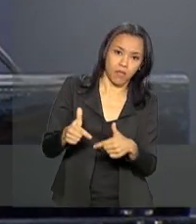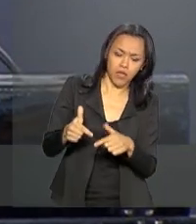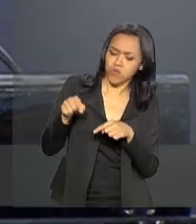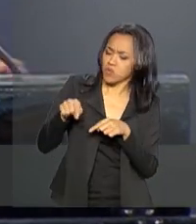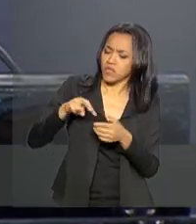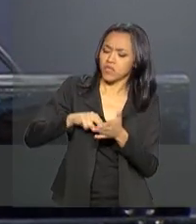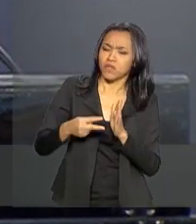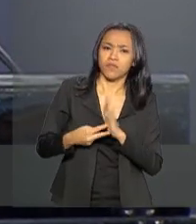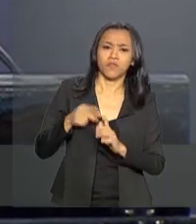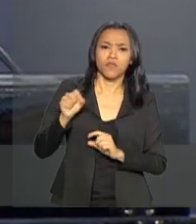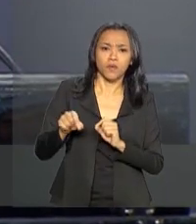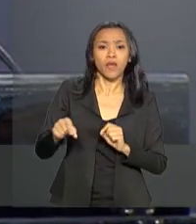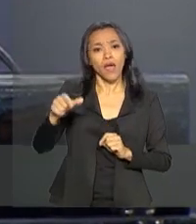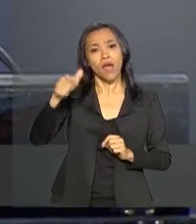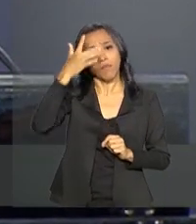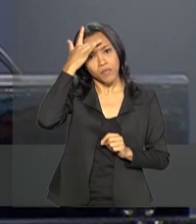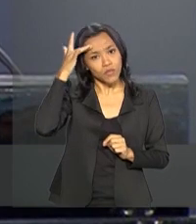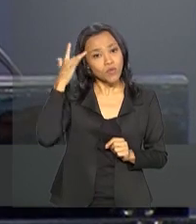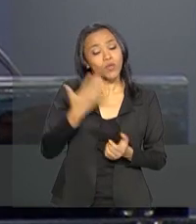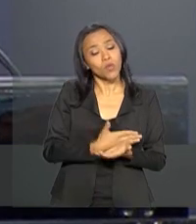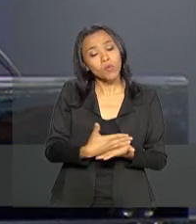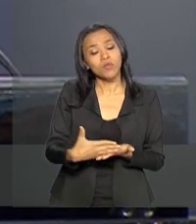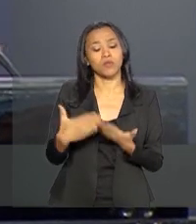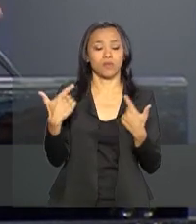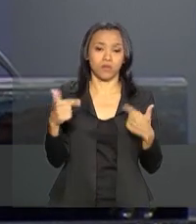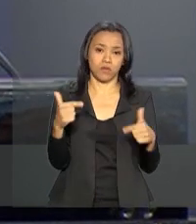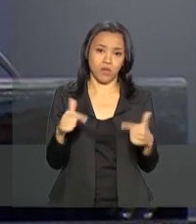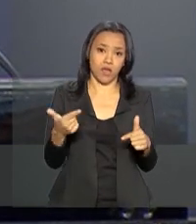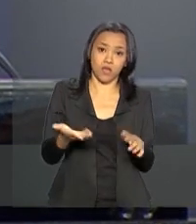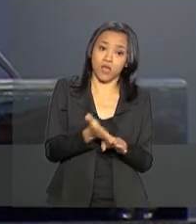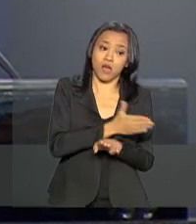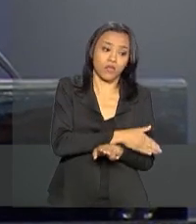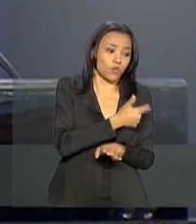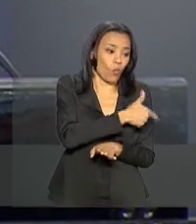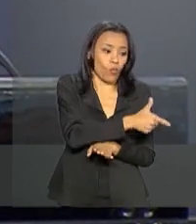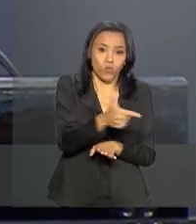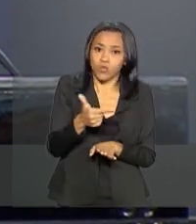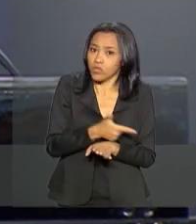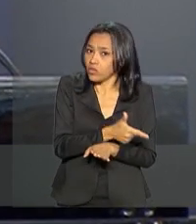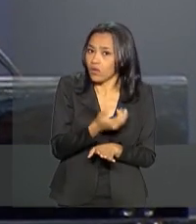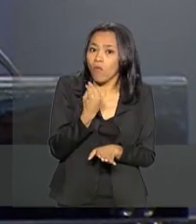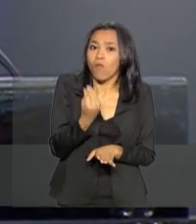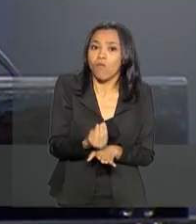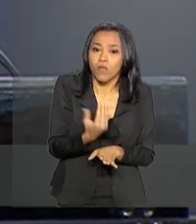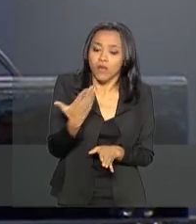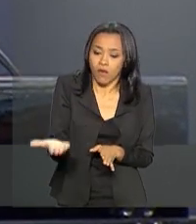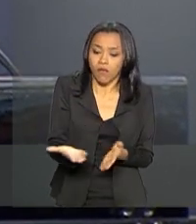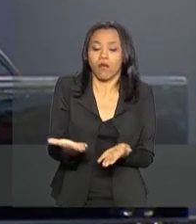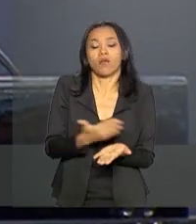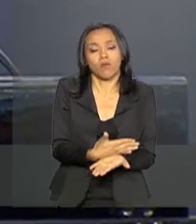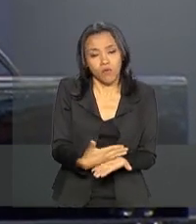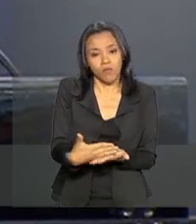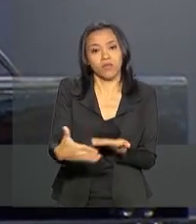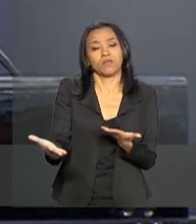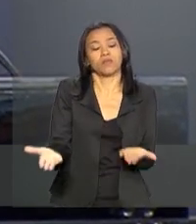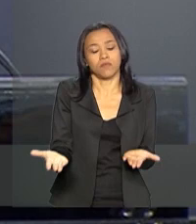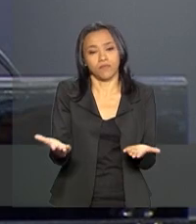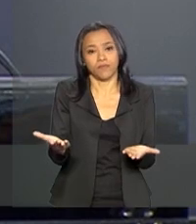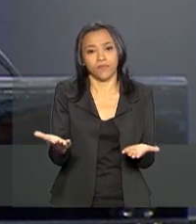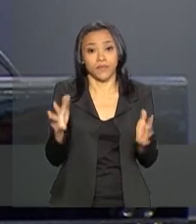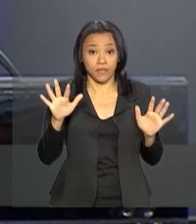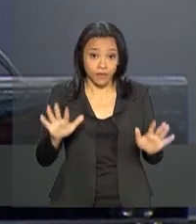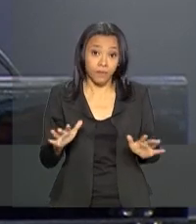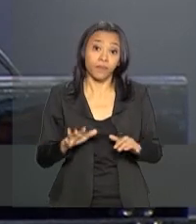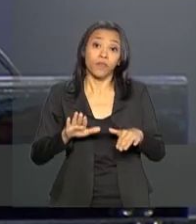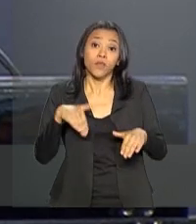significa o seguinte, é gente que começou uma pequena atividade, que não tinha como começá-la, iniciá-la, e começou uma pequena atividade. Então,